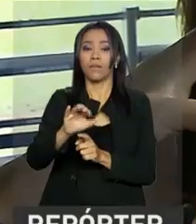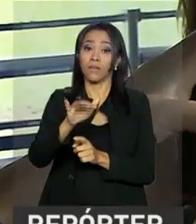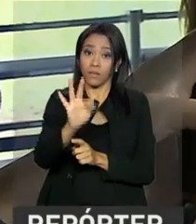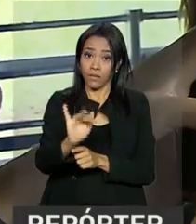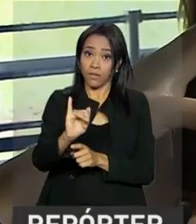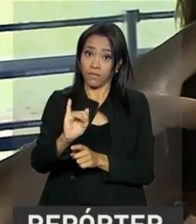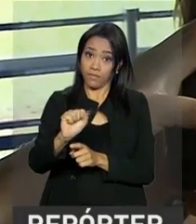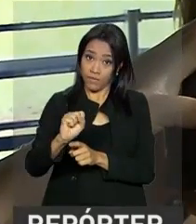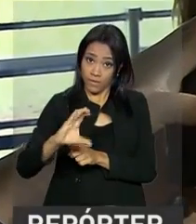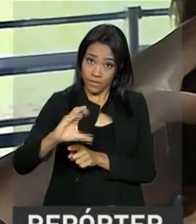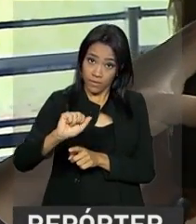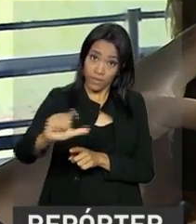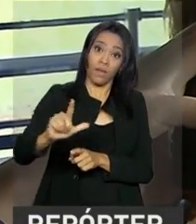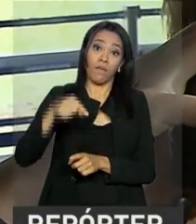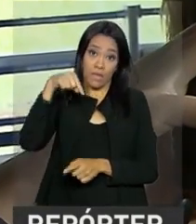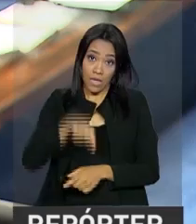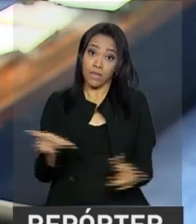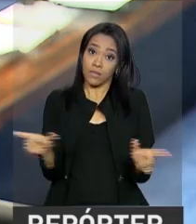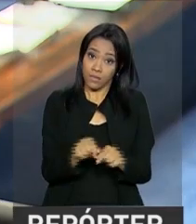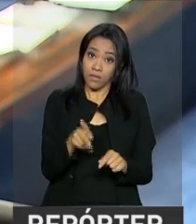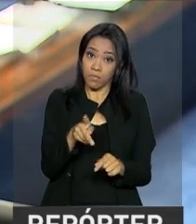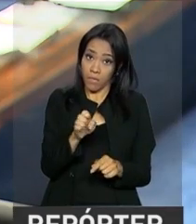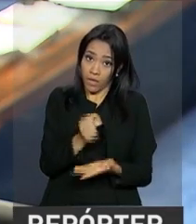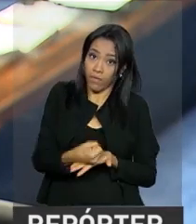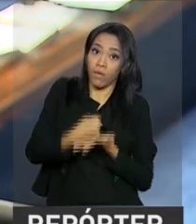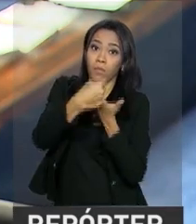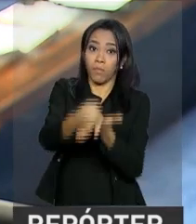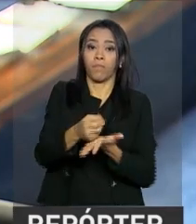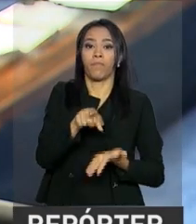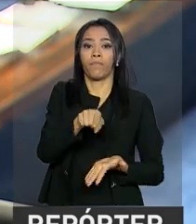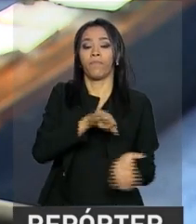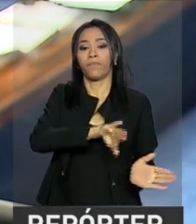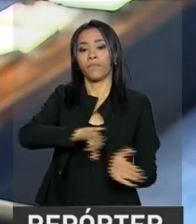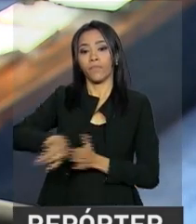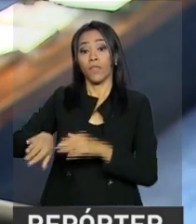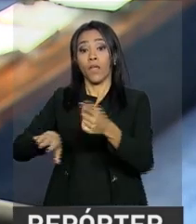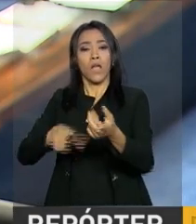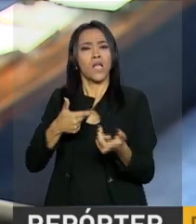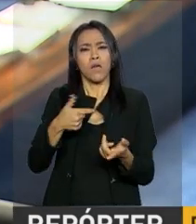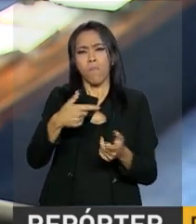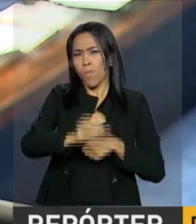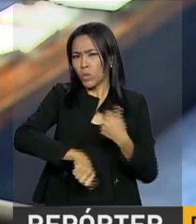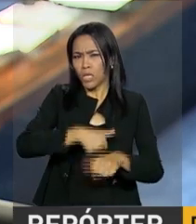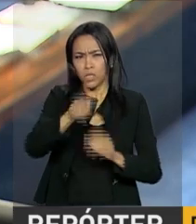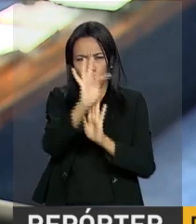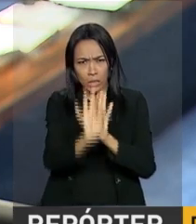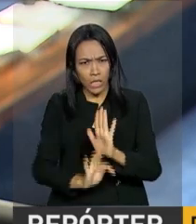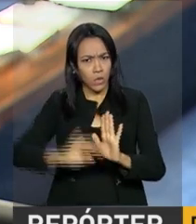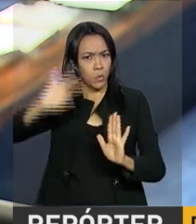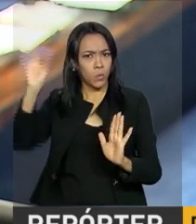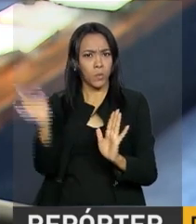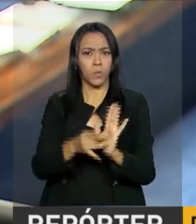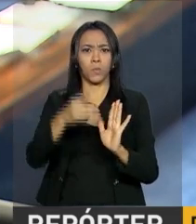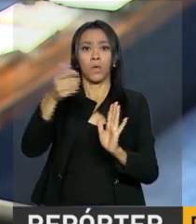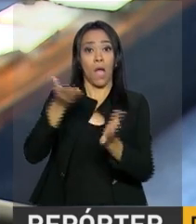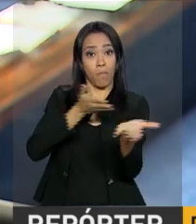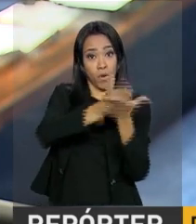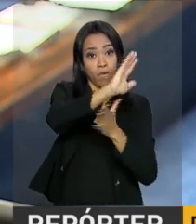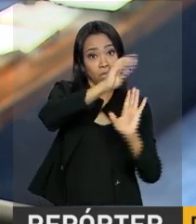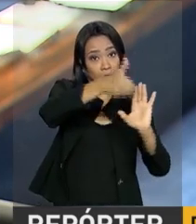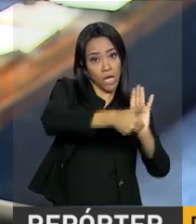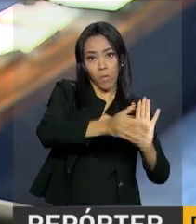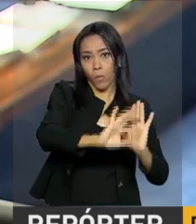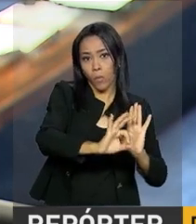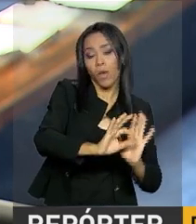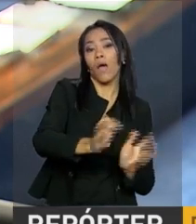vai assegurar a partir da sua promulgação como não houve mudanças em relação ao texto original aprovado pela cmara dos deputados a matéria